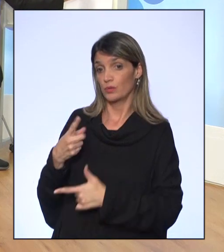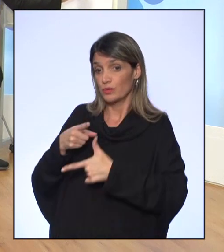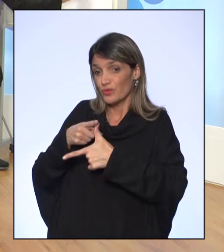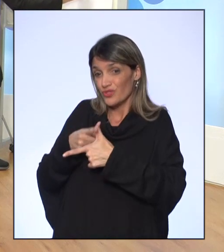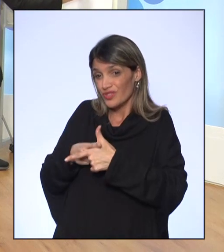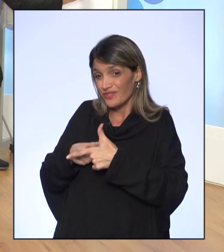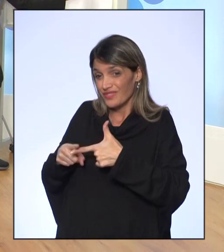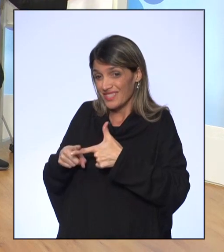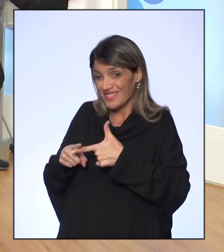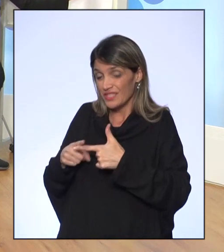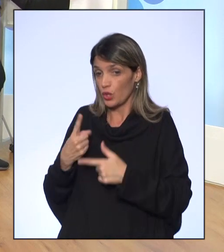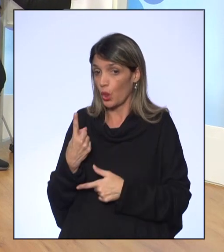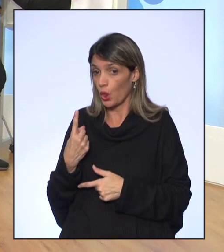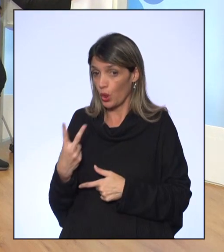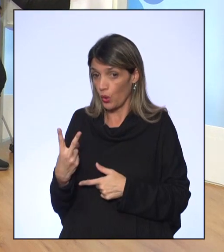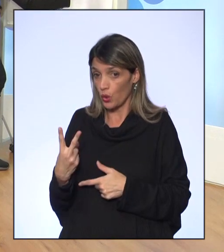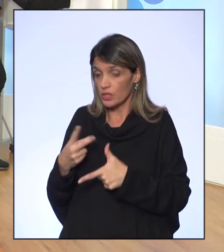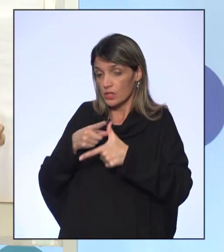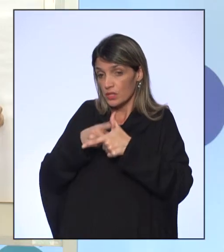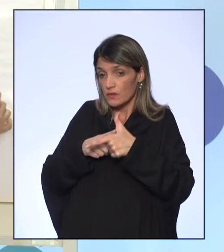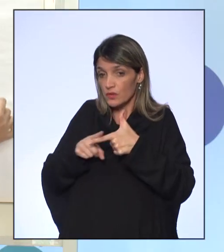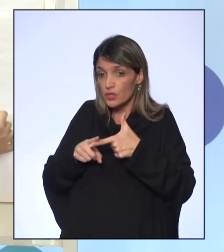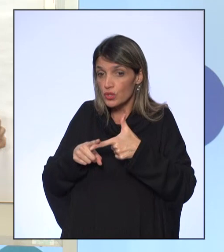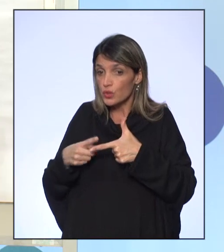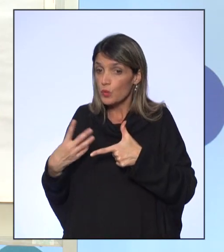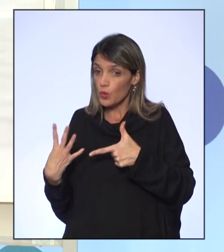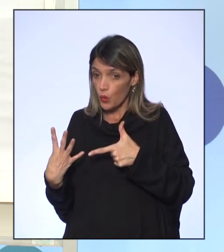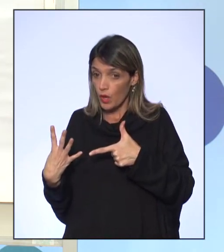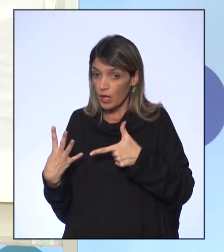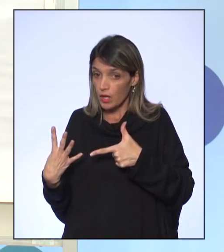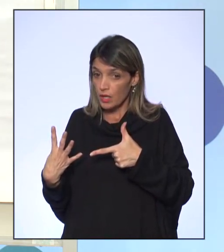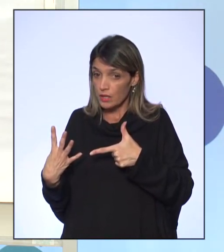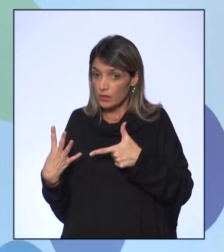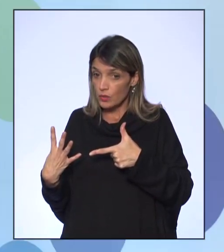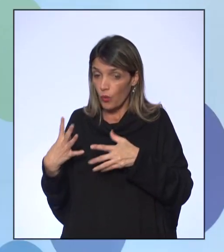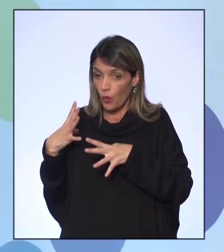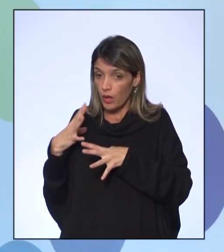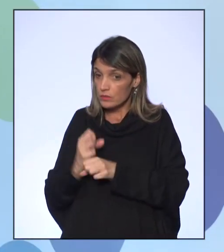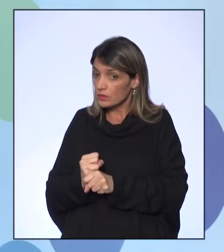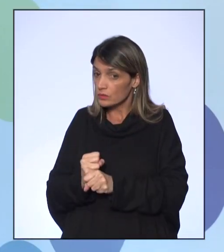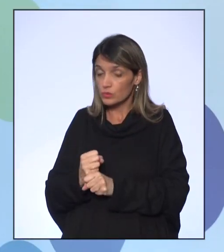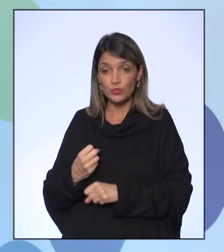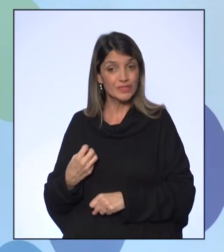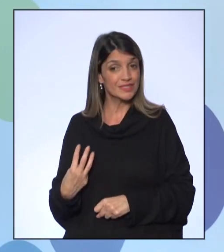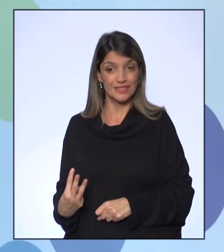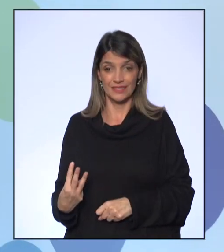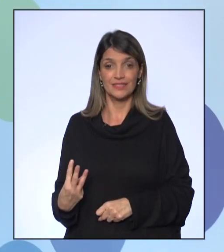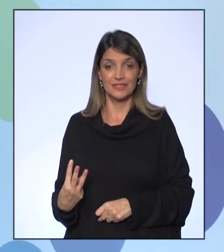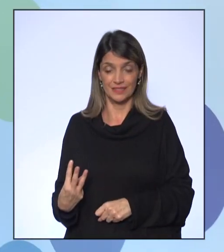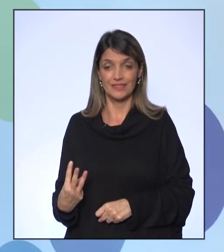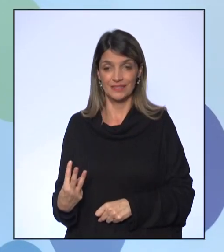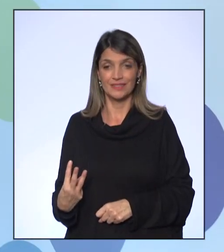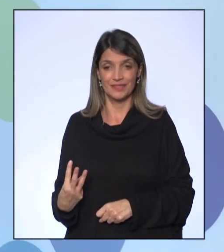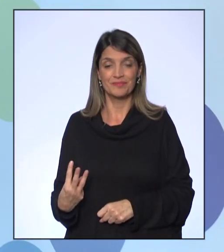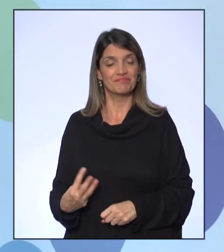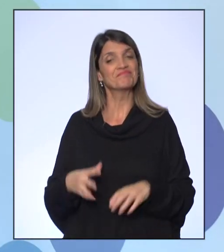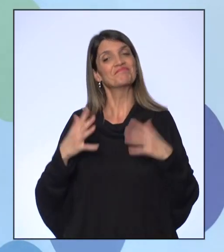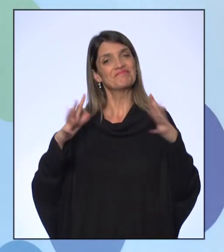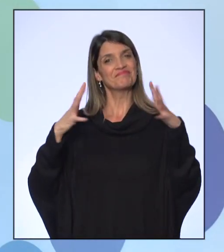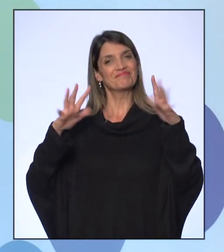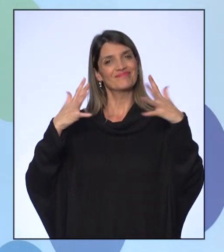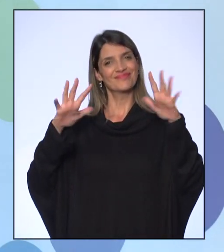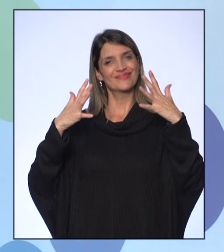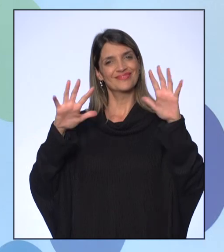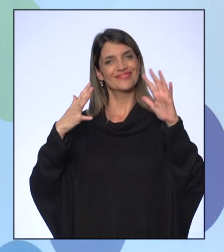12 por 4 e vou encontrar o 3, Olha, eles como a acertaram. maioria falou. Isso mesmo, Rafa. Muito bom, parabéns.